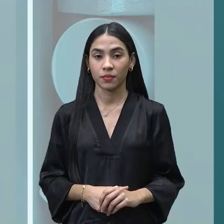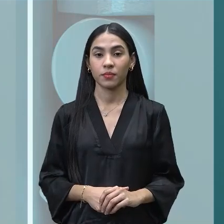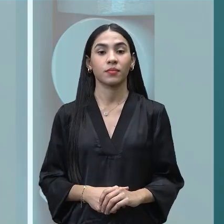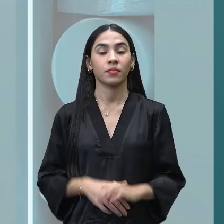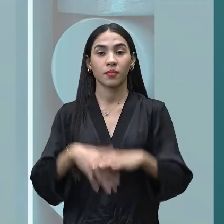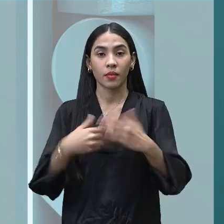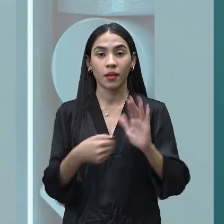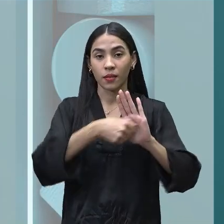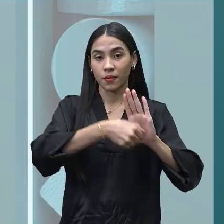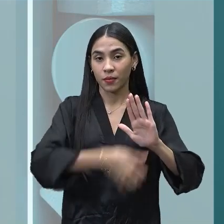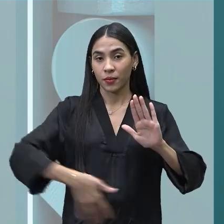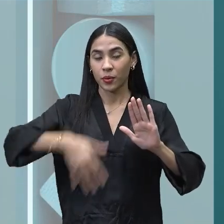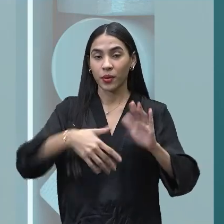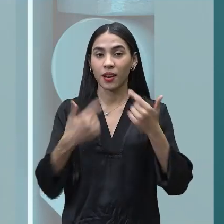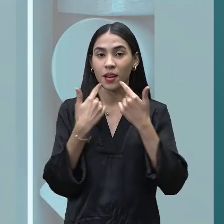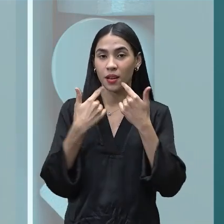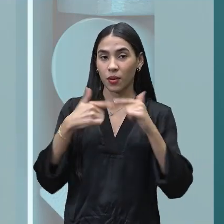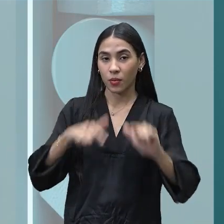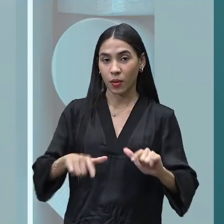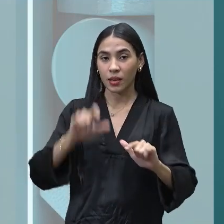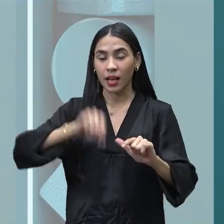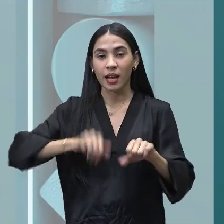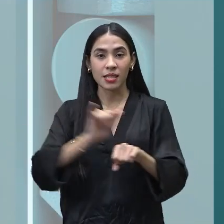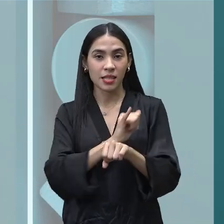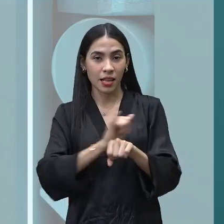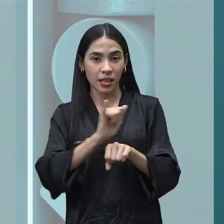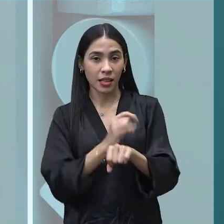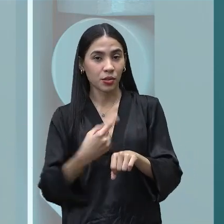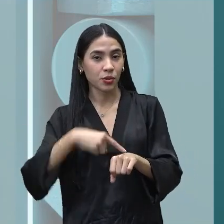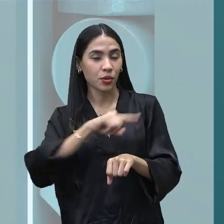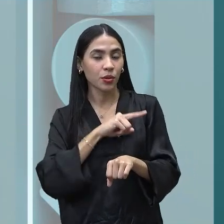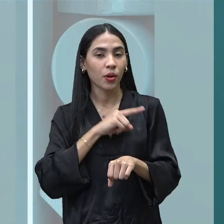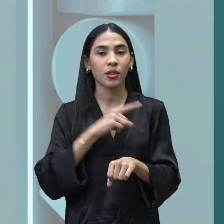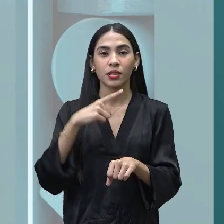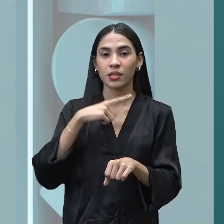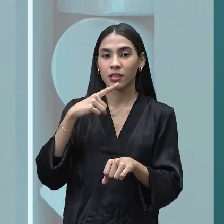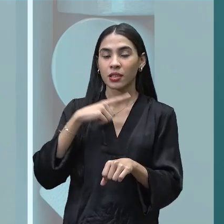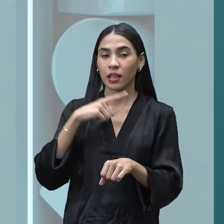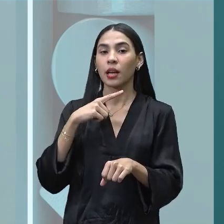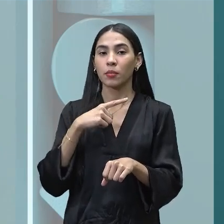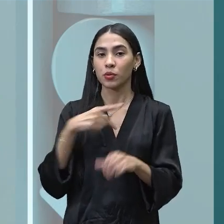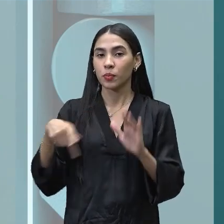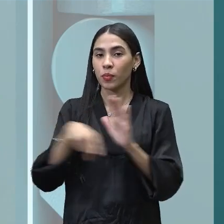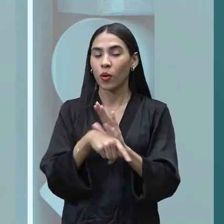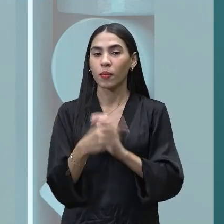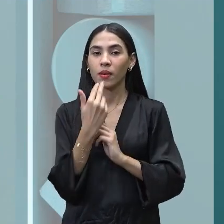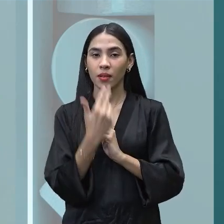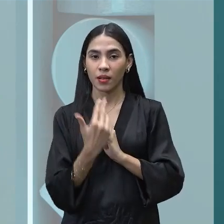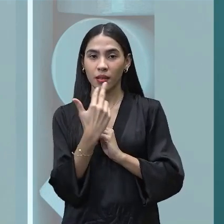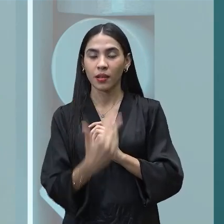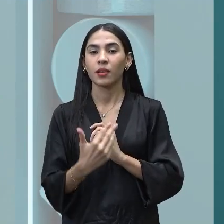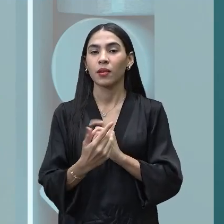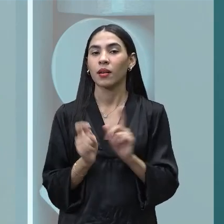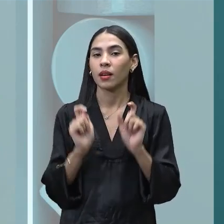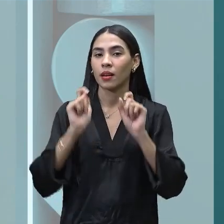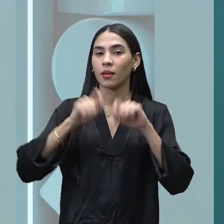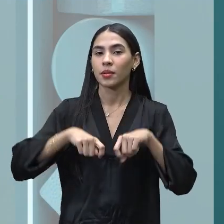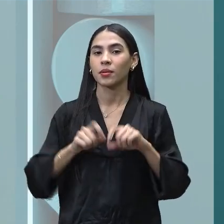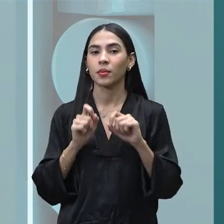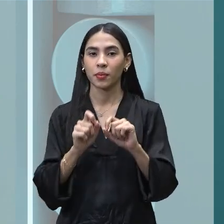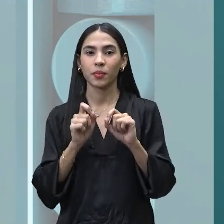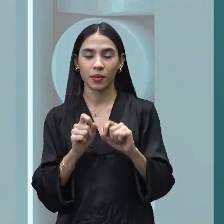As figuras de linguagem são recursos que nós possuímos na nossa língua para tornar a